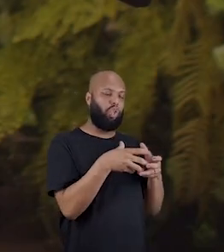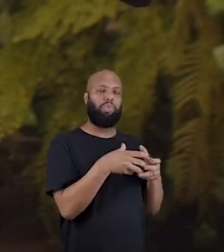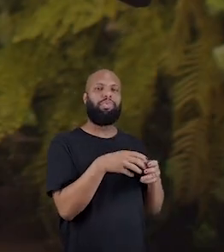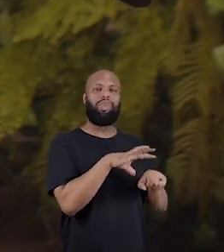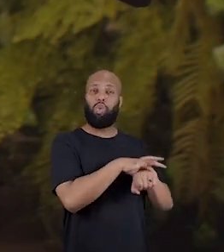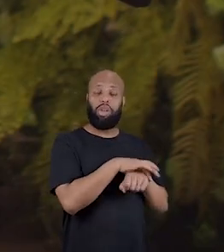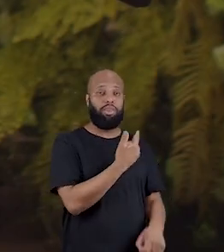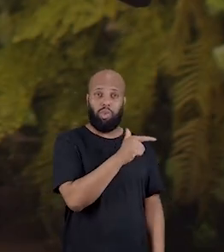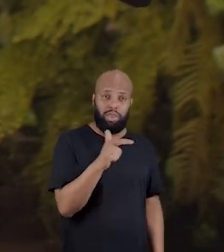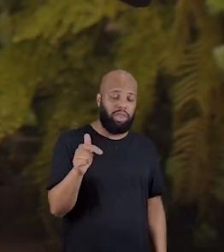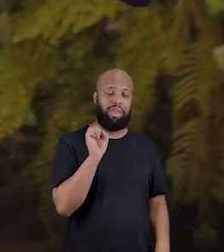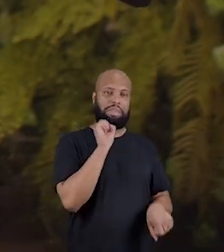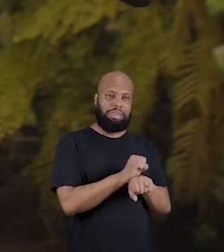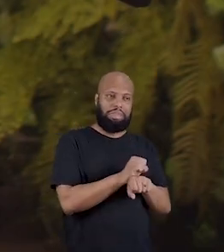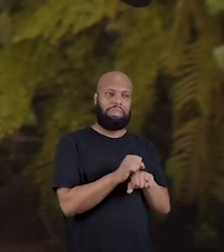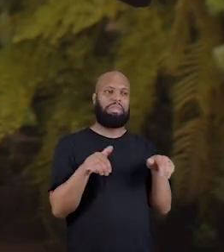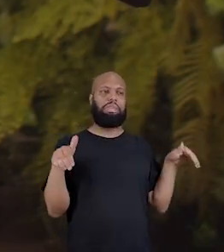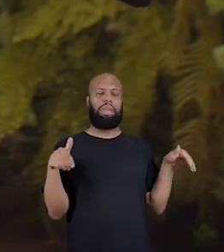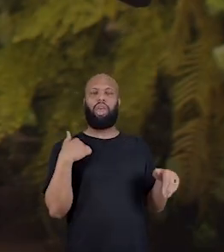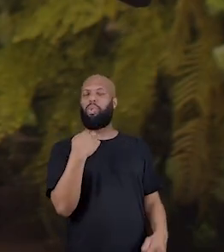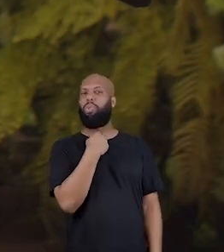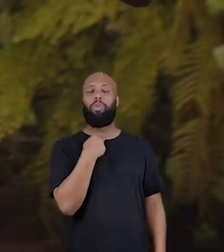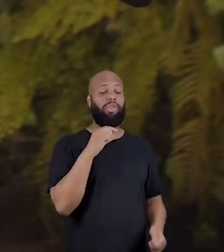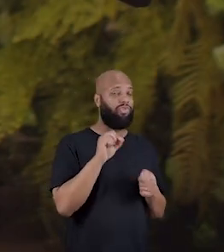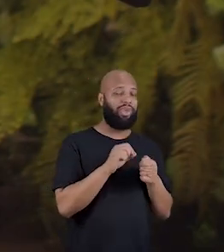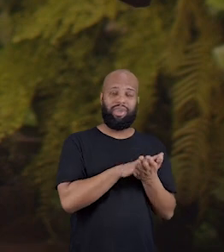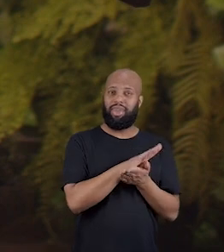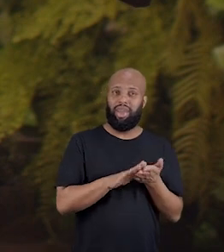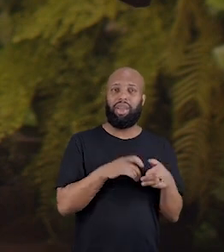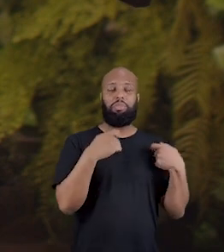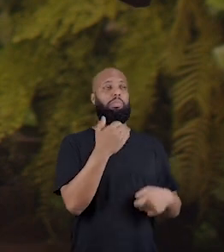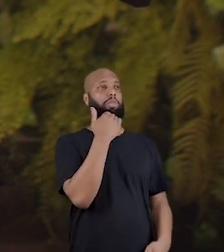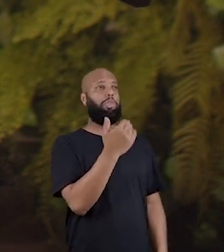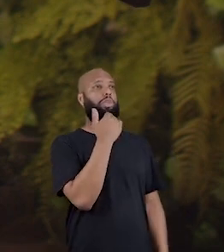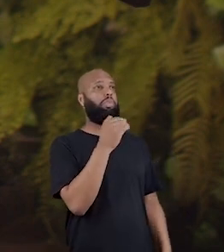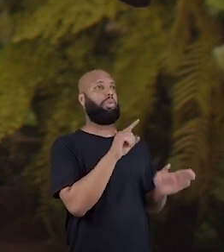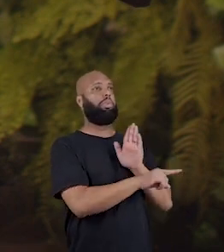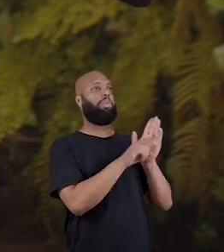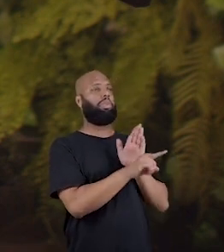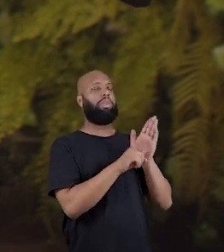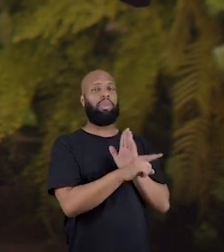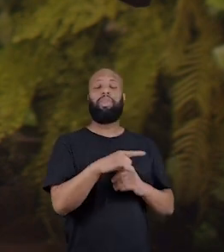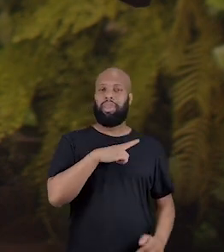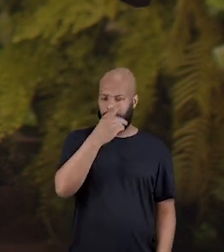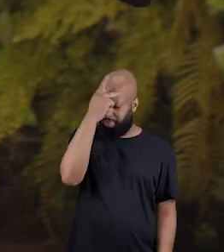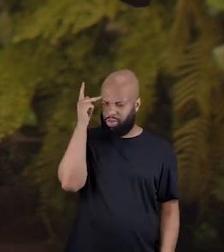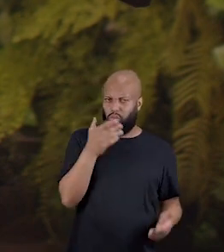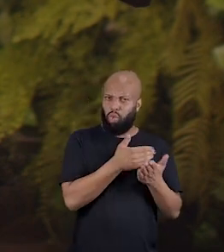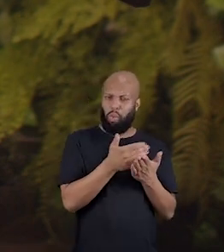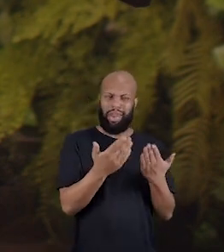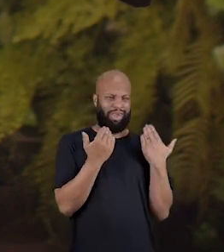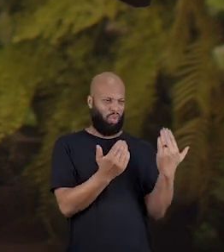criando times inseguros, você pode criar uma certa paralisia ali, porque o time, putz, eu não posso dar um passo, e a gente vê, inclusive, relatos de